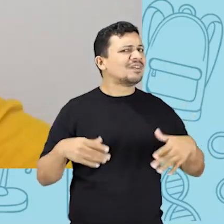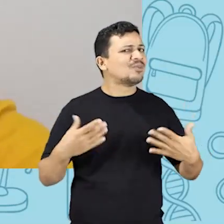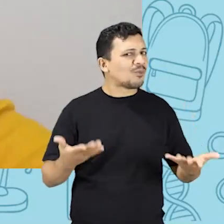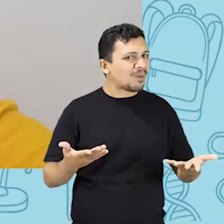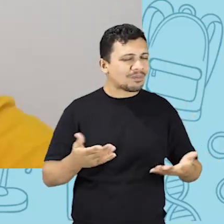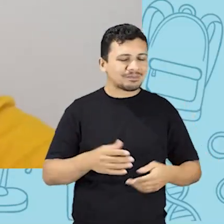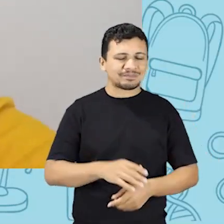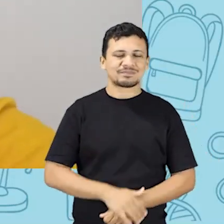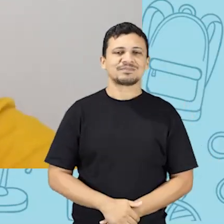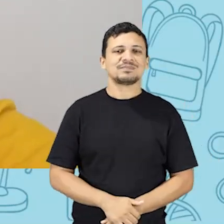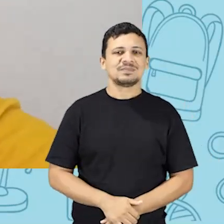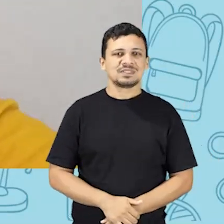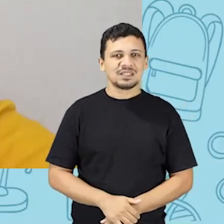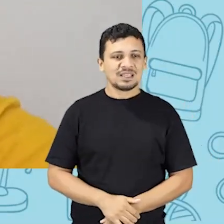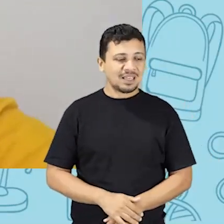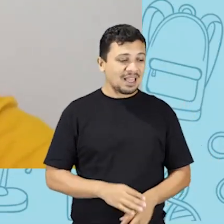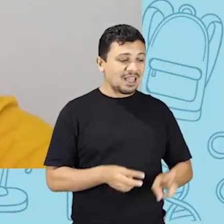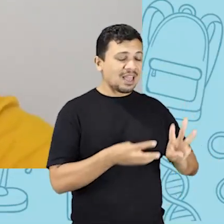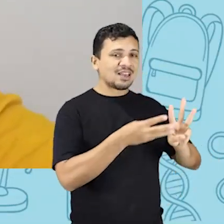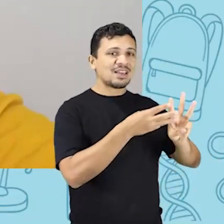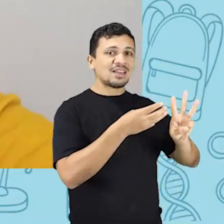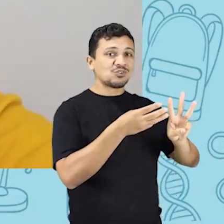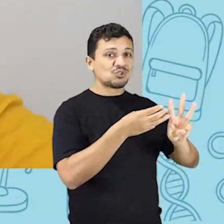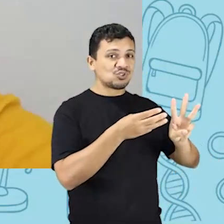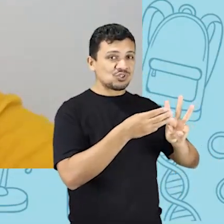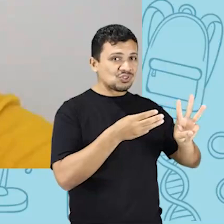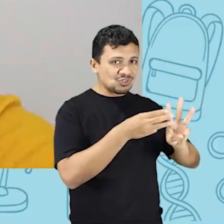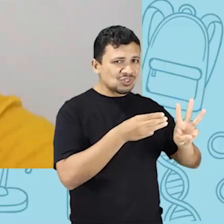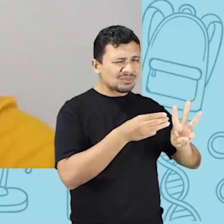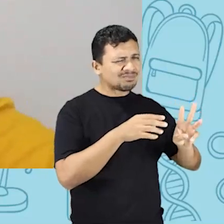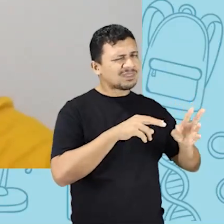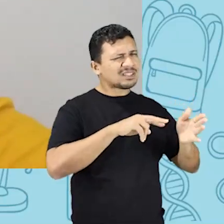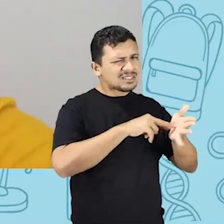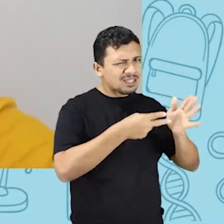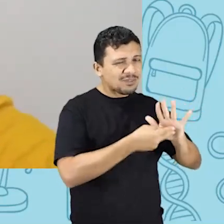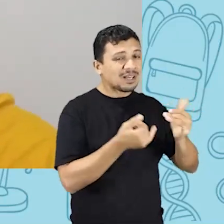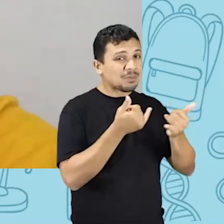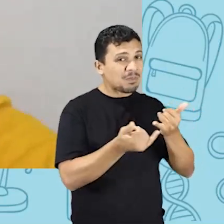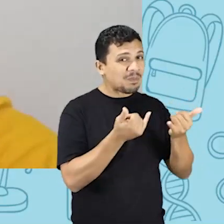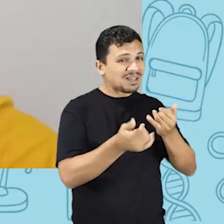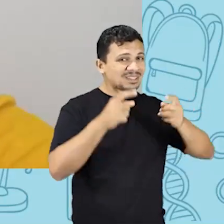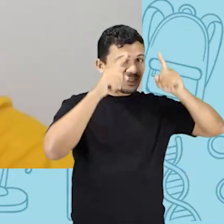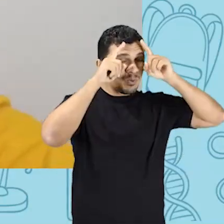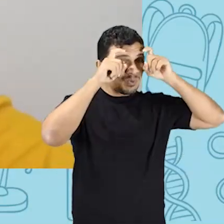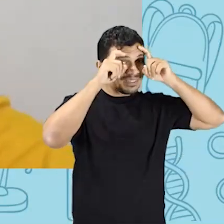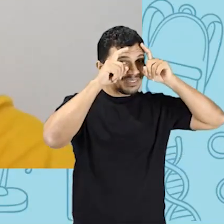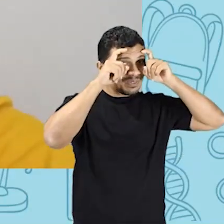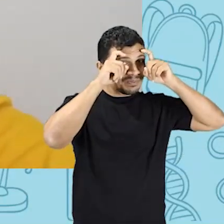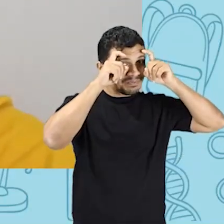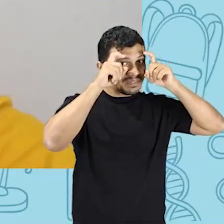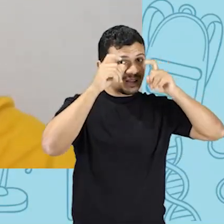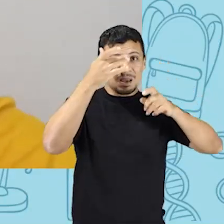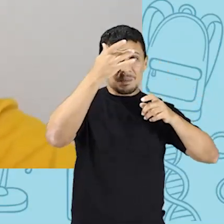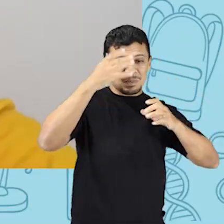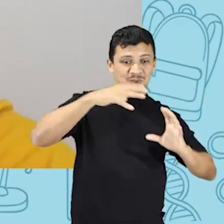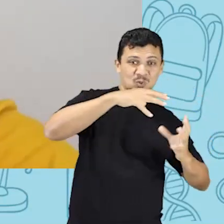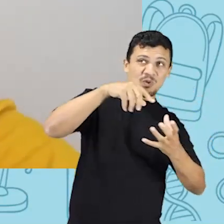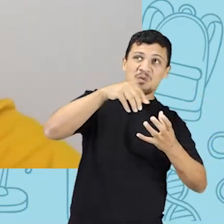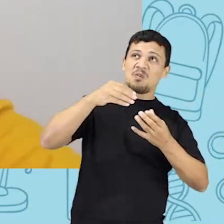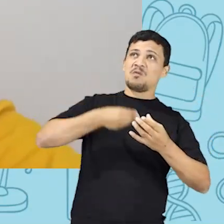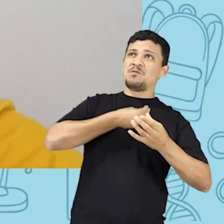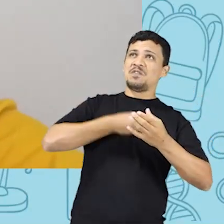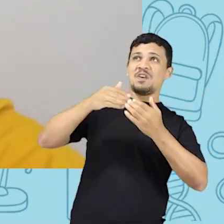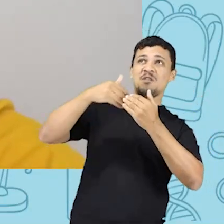Então, pessoal, a palavra indígena, ela é o contrário de alienígena. E a gente já sabe o que é alienígena, né? Que são os